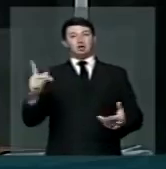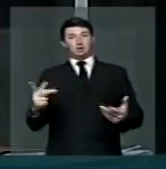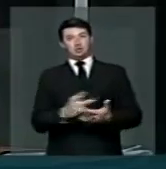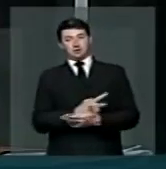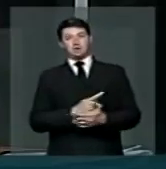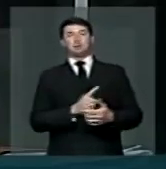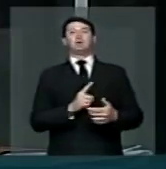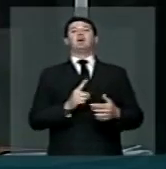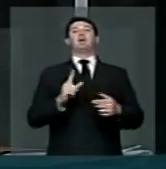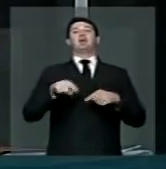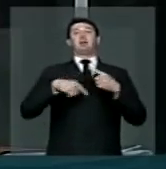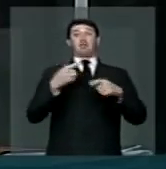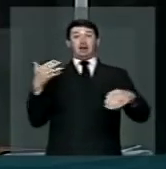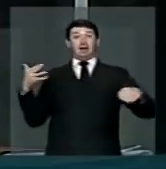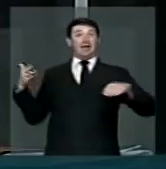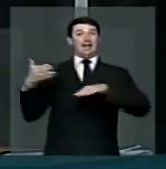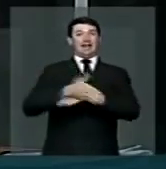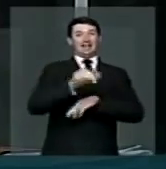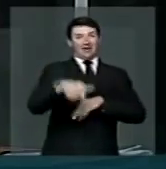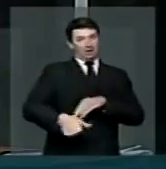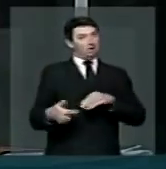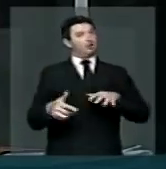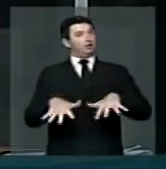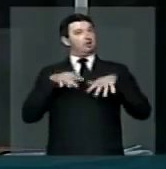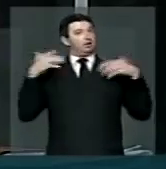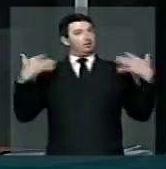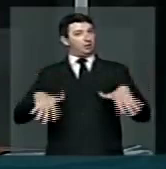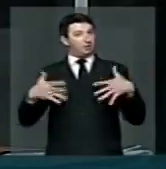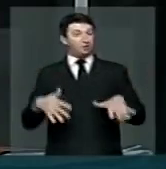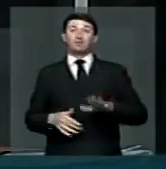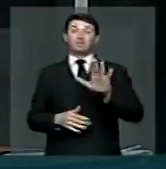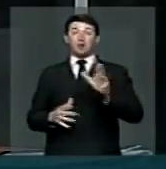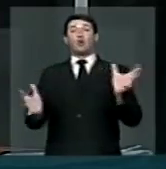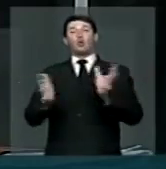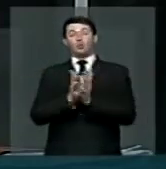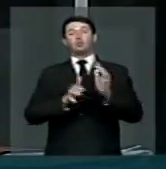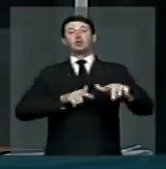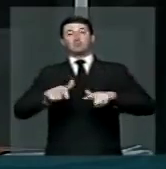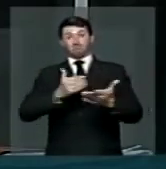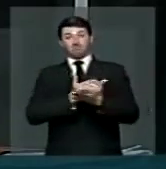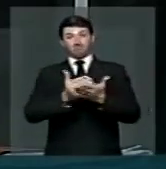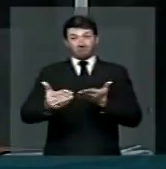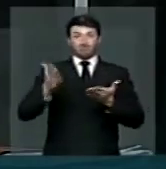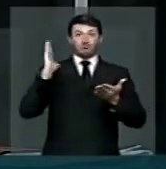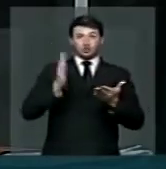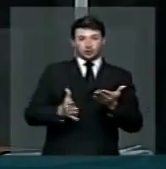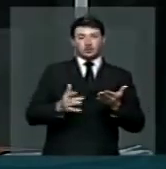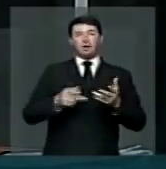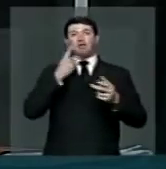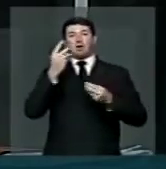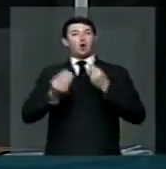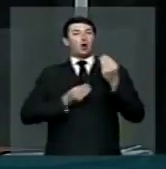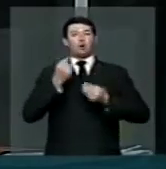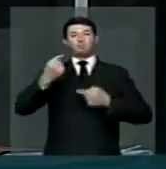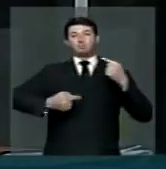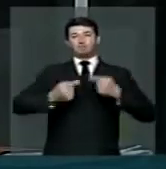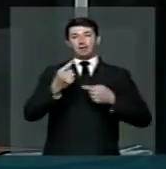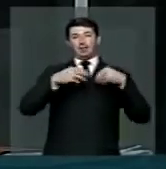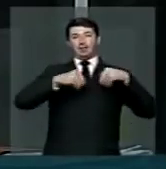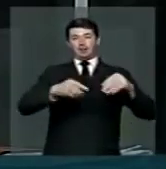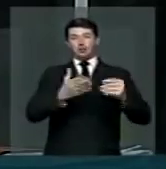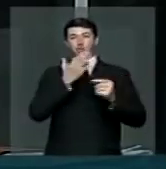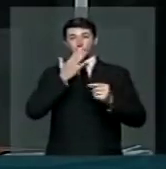a ocupação desse plenário. Criou o grupo de trabalho Questões das Terras Indígenas,